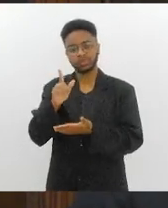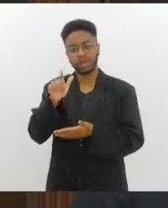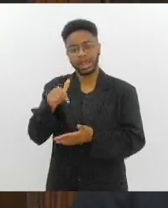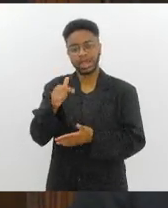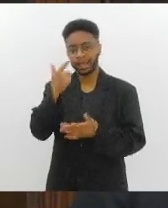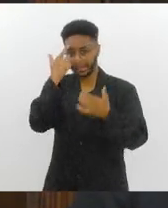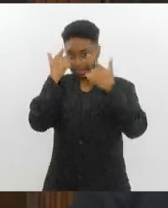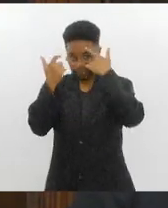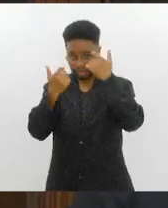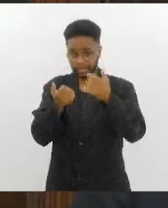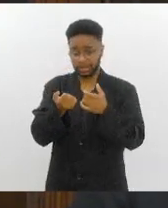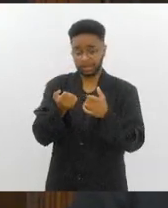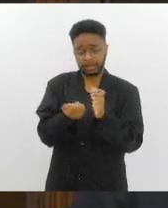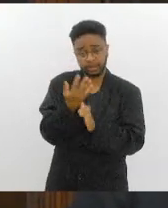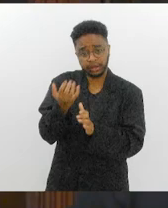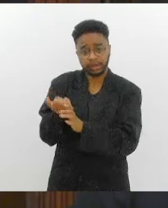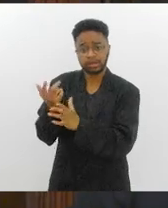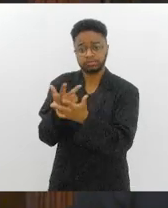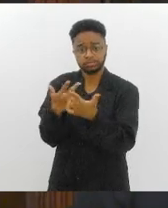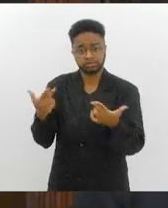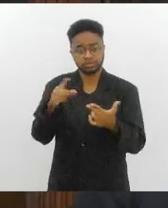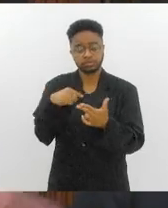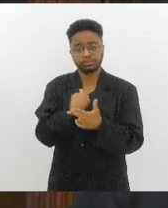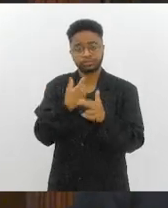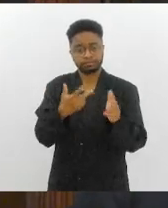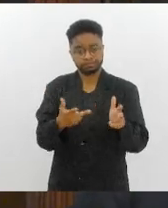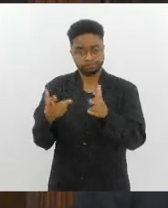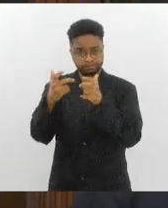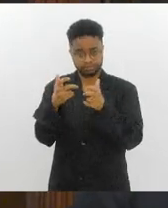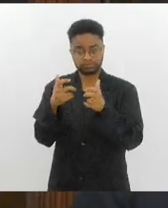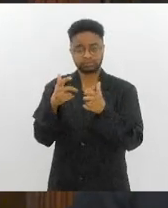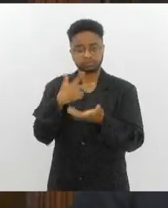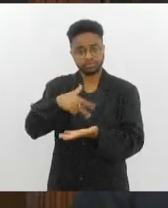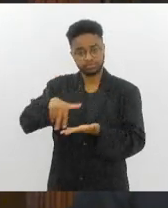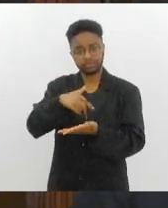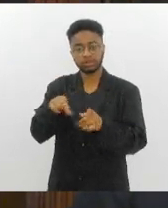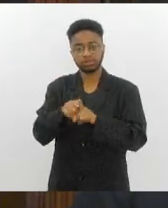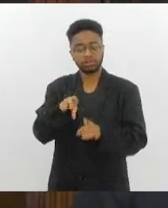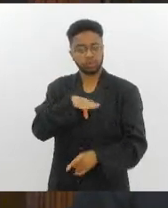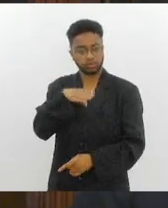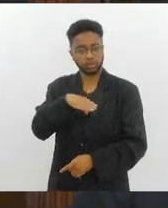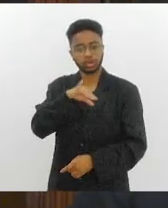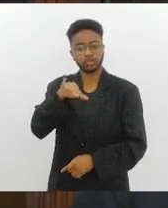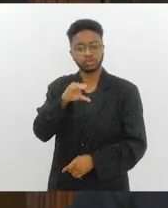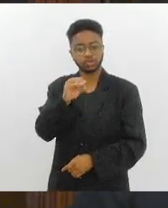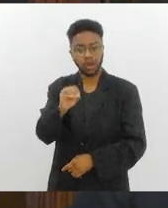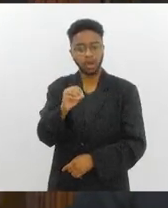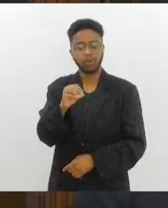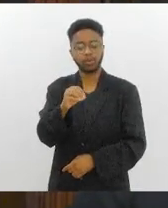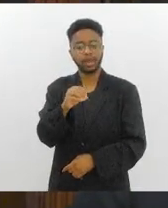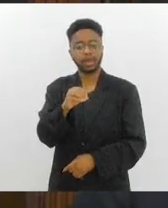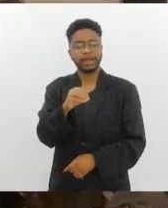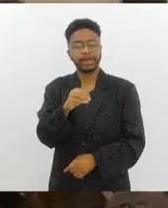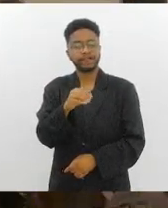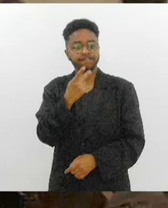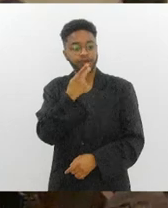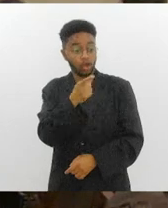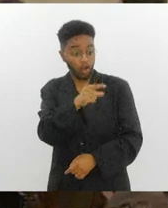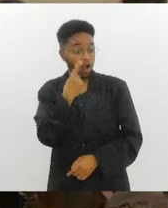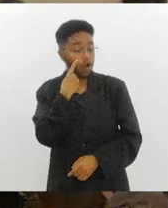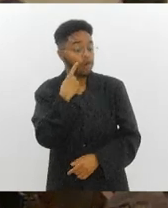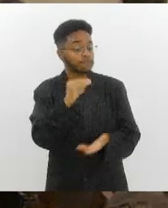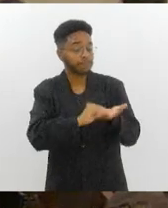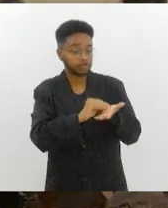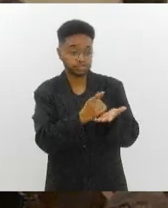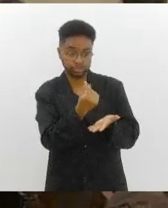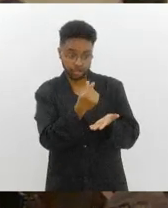né, de tudo que a gente vê no palco, mas também a ousadia do João, que bate na nossa porta, que fala, está faltando ainda dinheiro para completar alguma